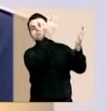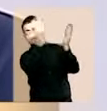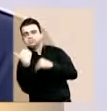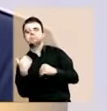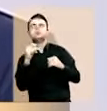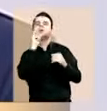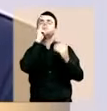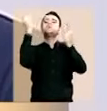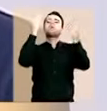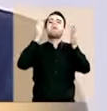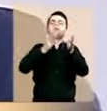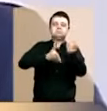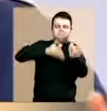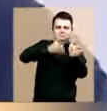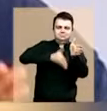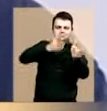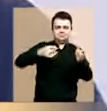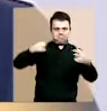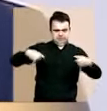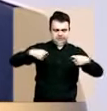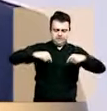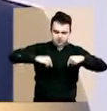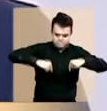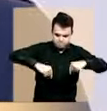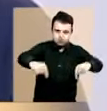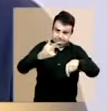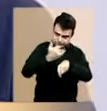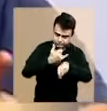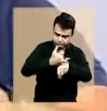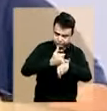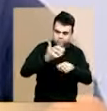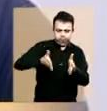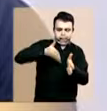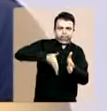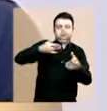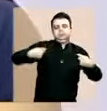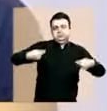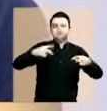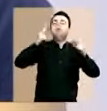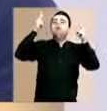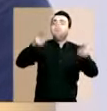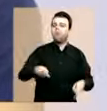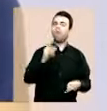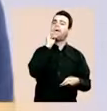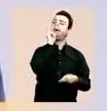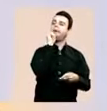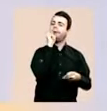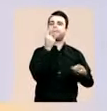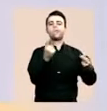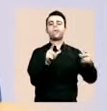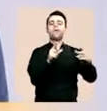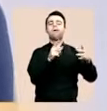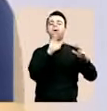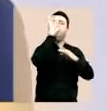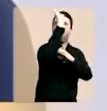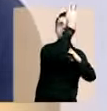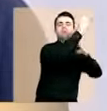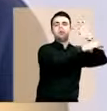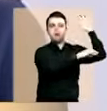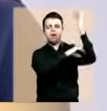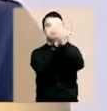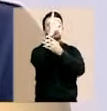chega, né? É a mesma coisa, né? Então, o desmatamento, né, em São Paulo, Mato Grosso do Sul, né, isso tudo que gerou as crises hídricas em São